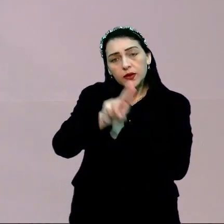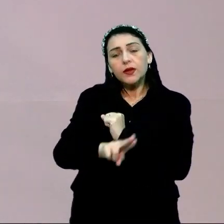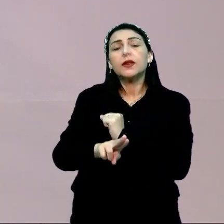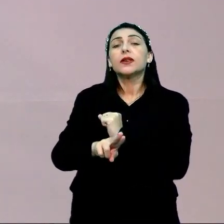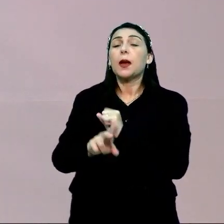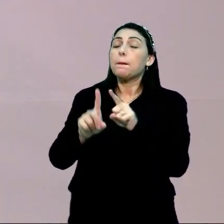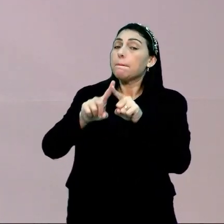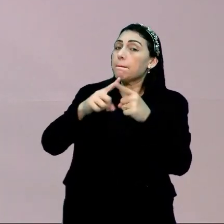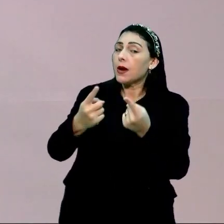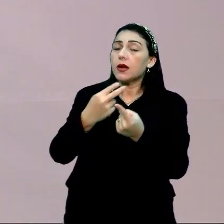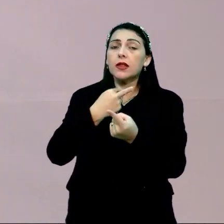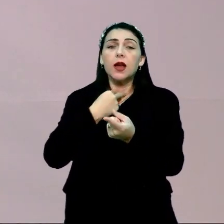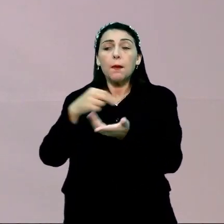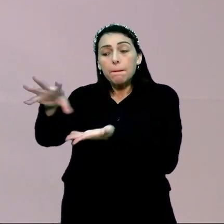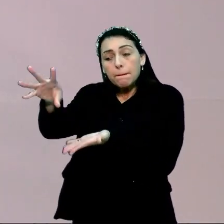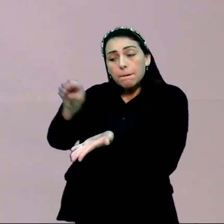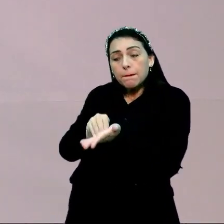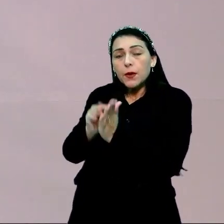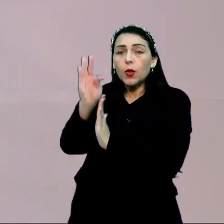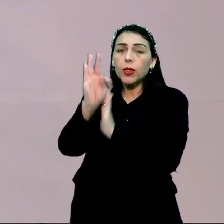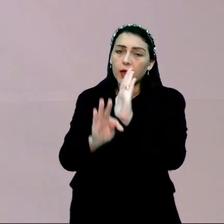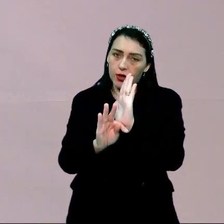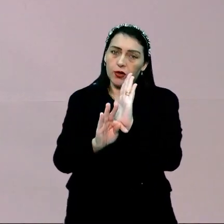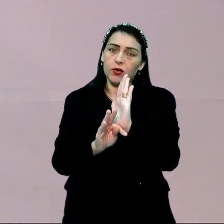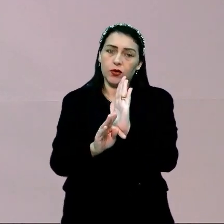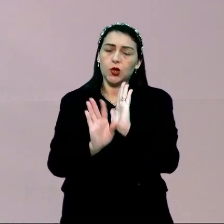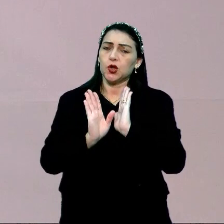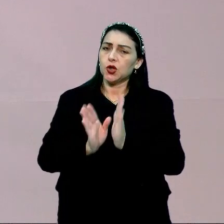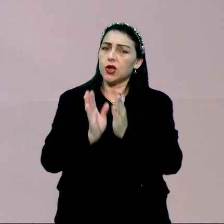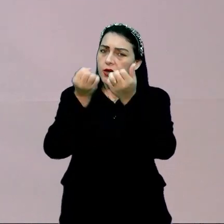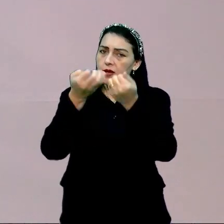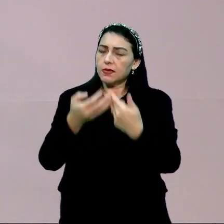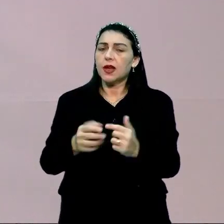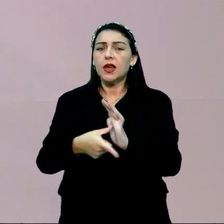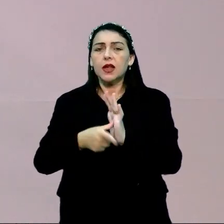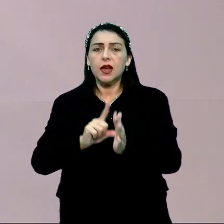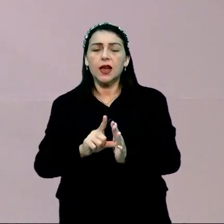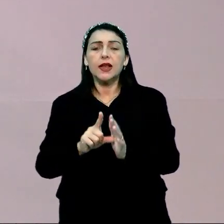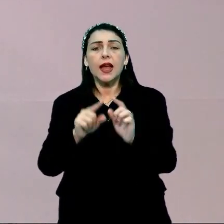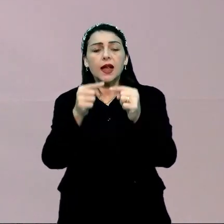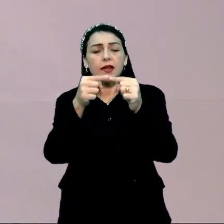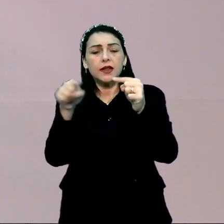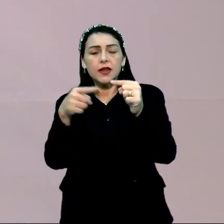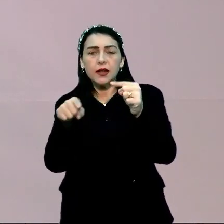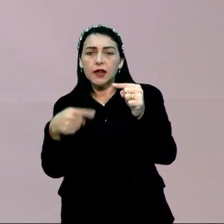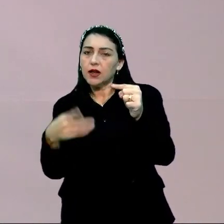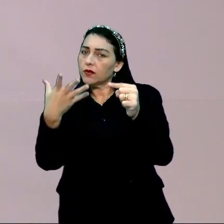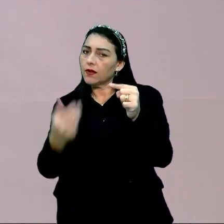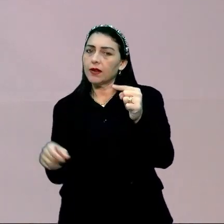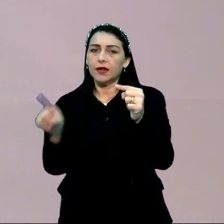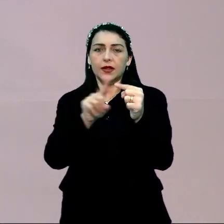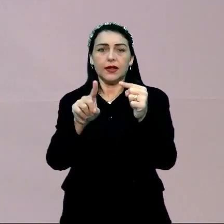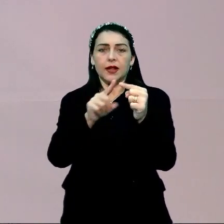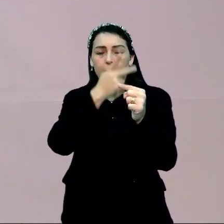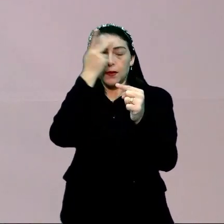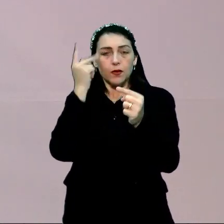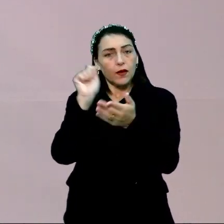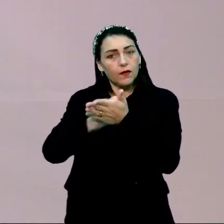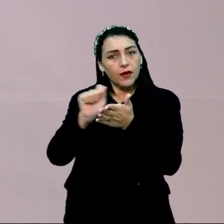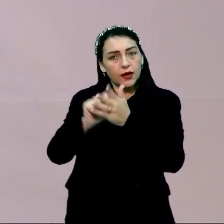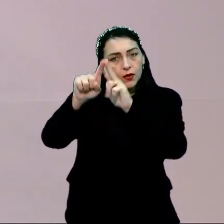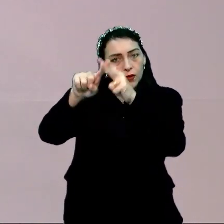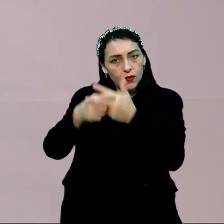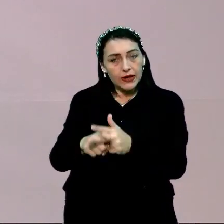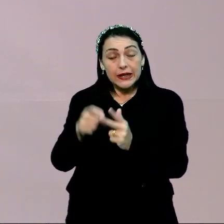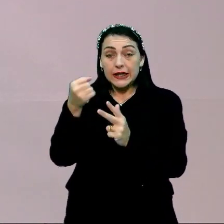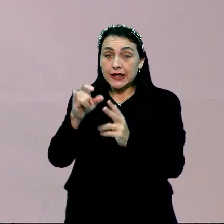estatísticos, porém você não pode copiar o texto. Porque, como eu já havia falado, você sabe que aquelas linhas serão desconsideradas. Se o seu dado